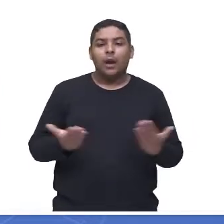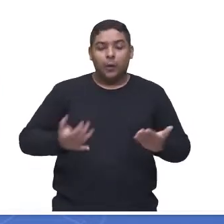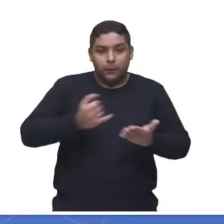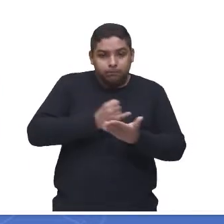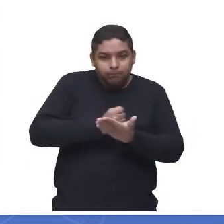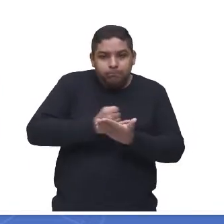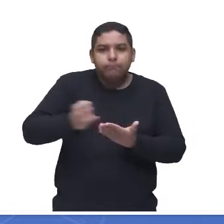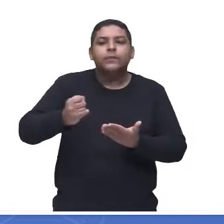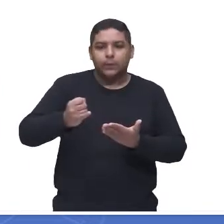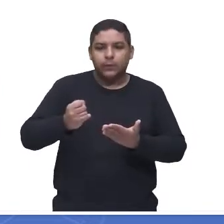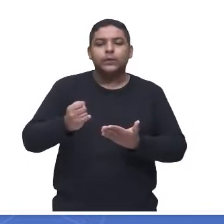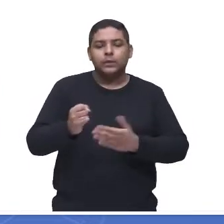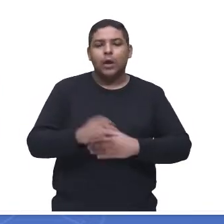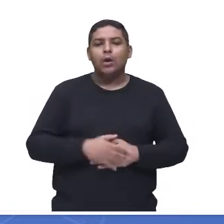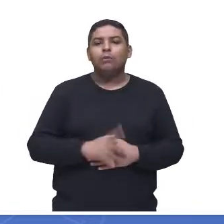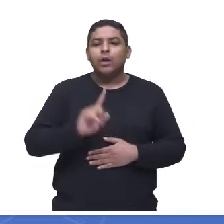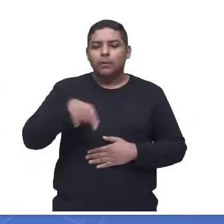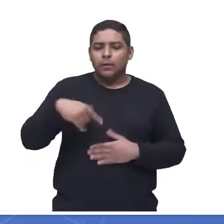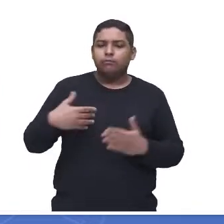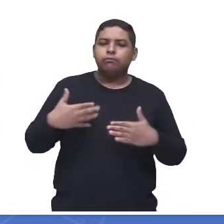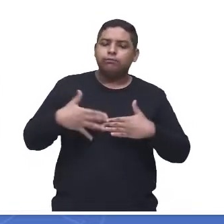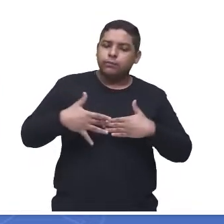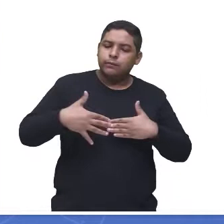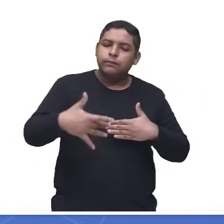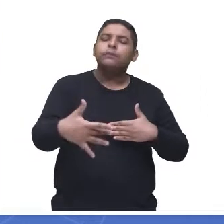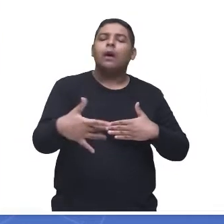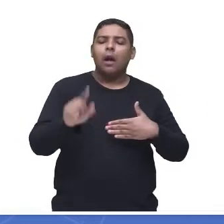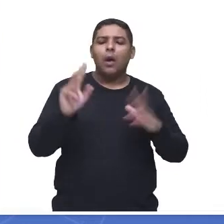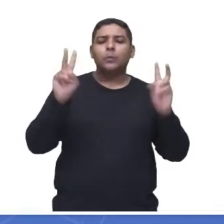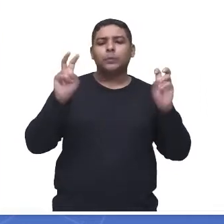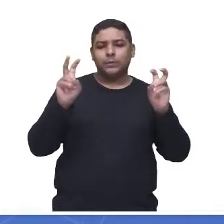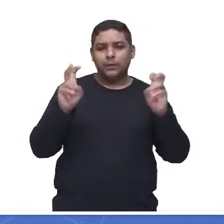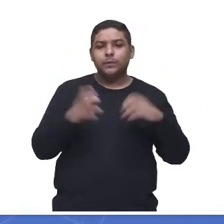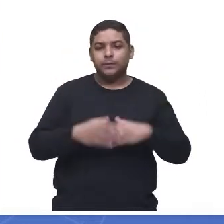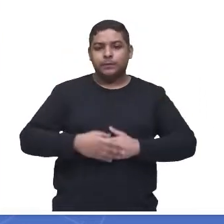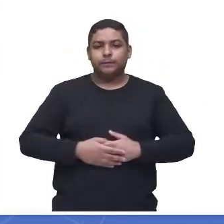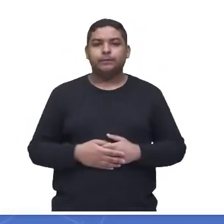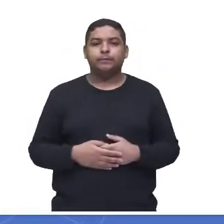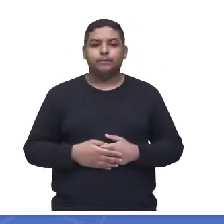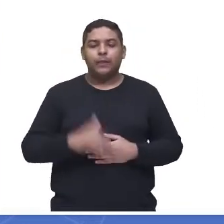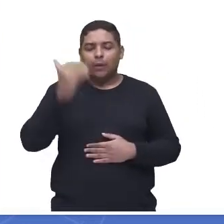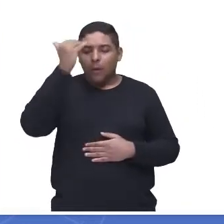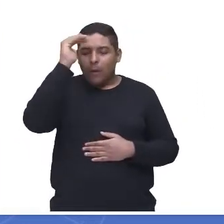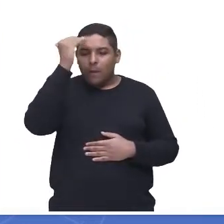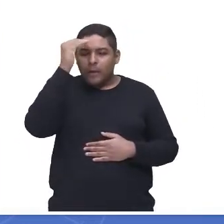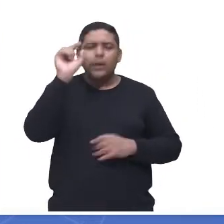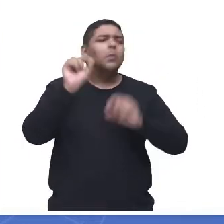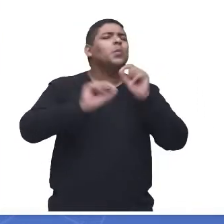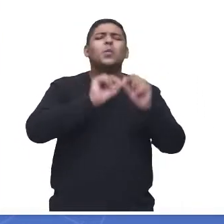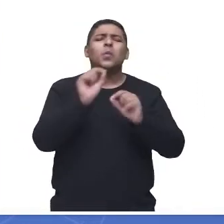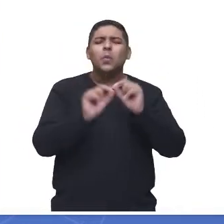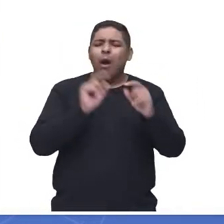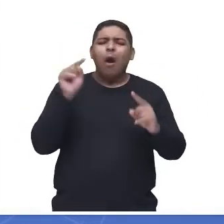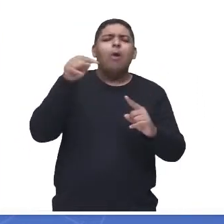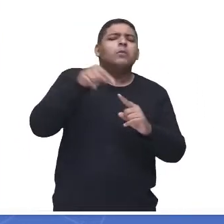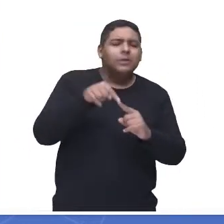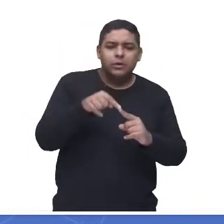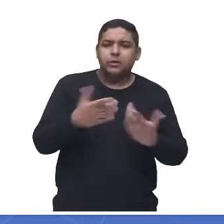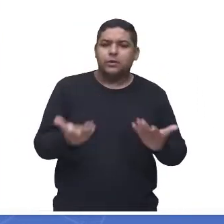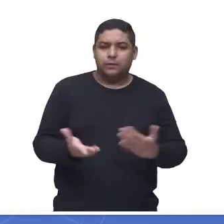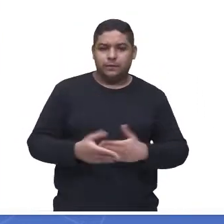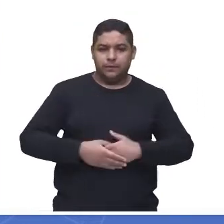gente possa adentrar, né, dentro desse assunto e a gente compreender então qual é o objetivo de tudo